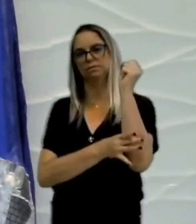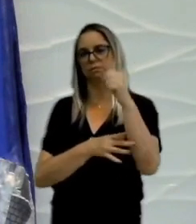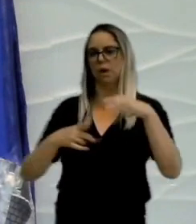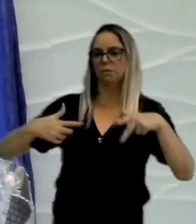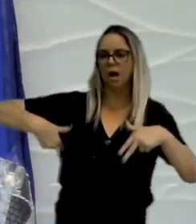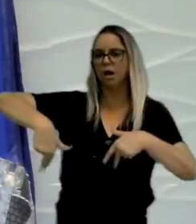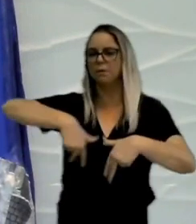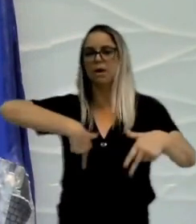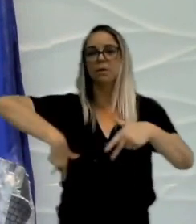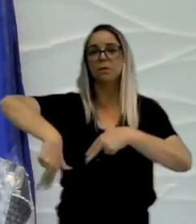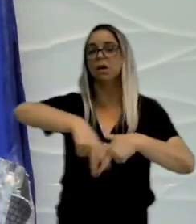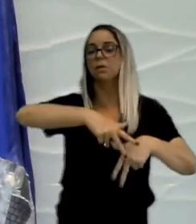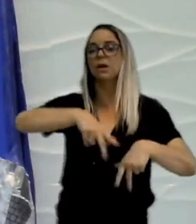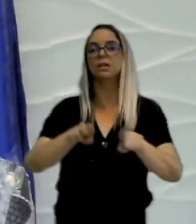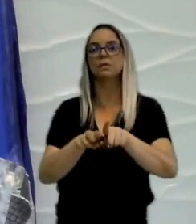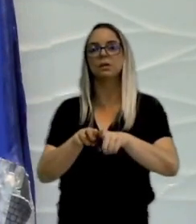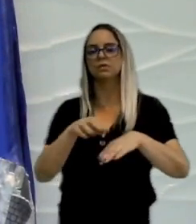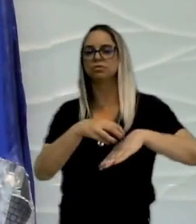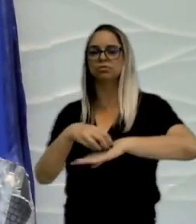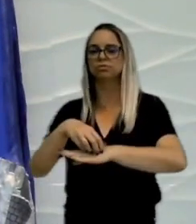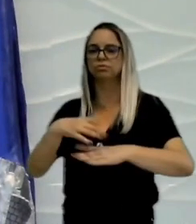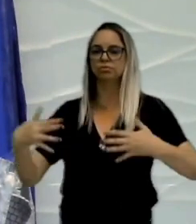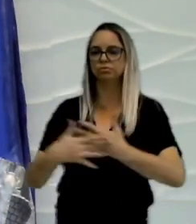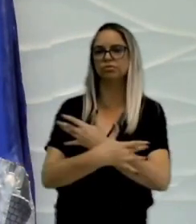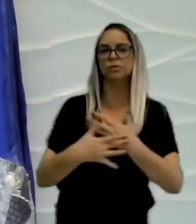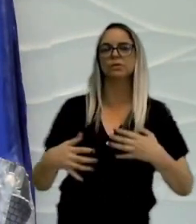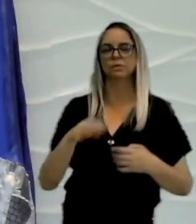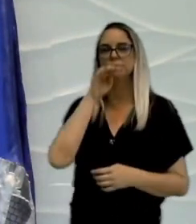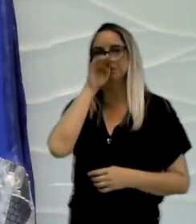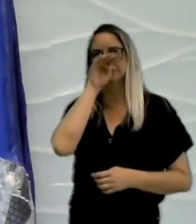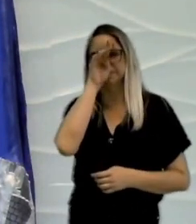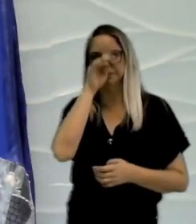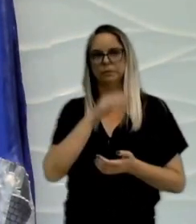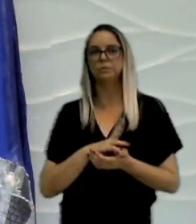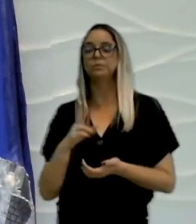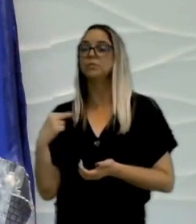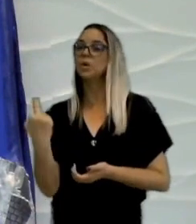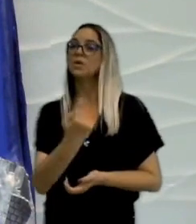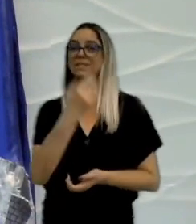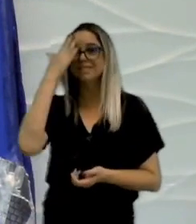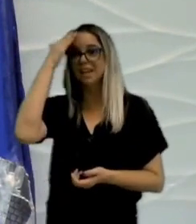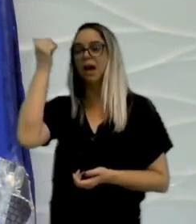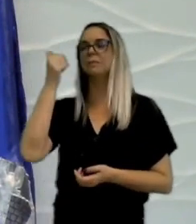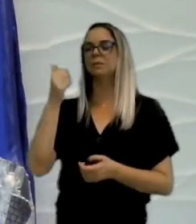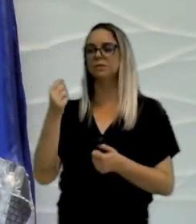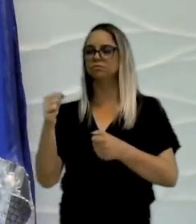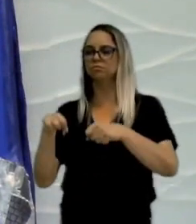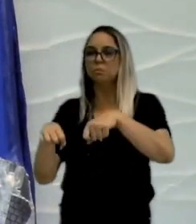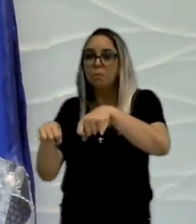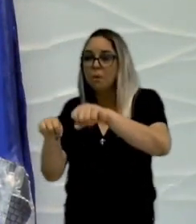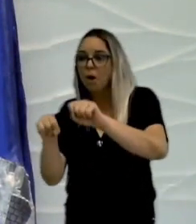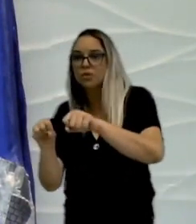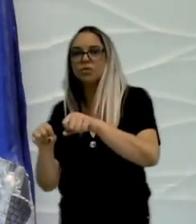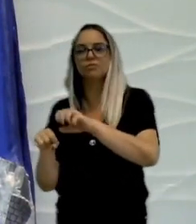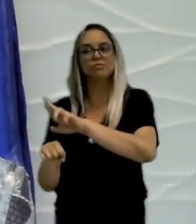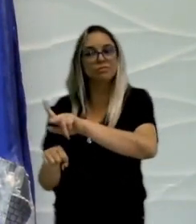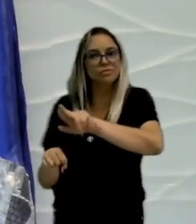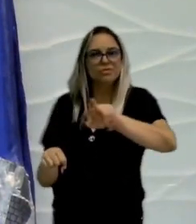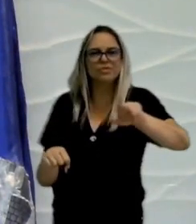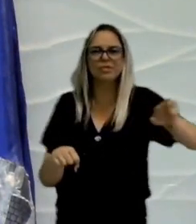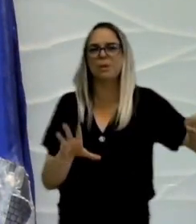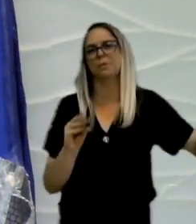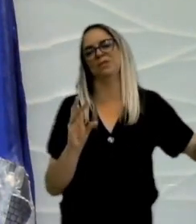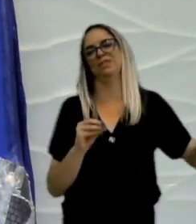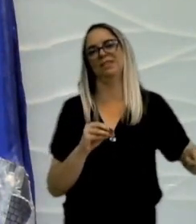as pessoas que residem no trecho aqui citado. Pois sabemos ali a quantidade de motos que passa zoando aqui